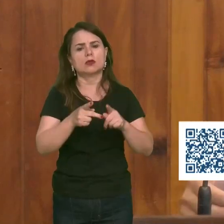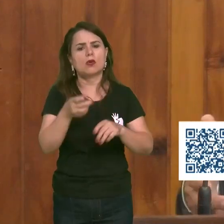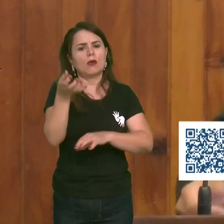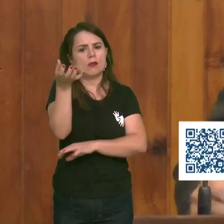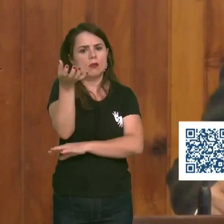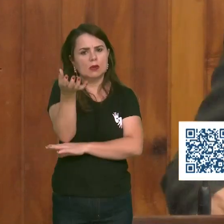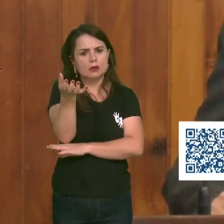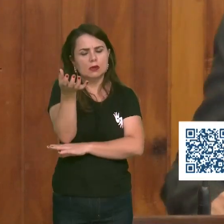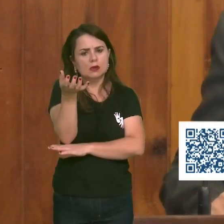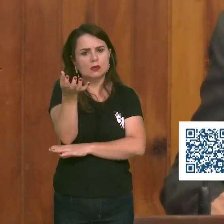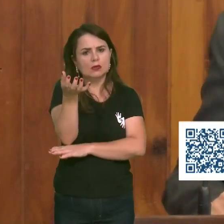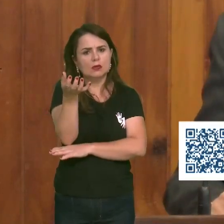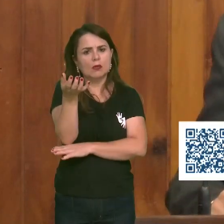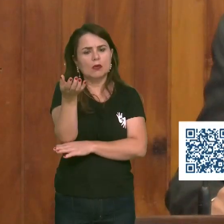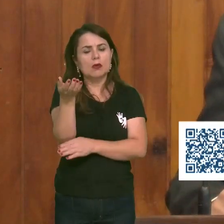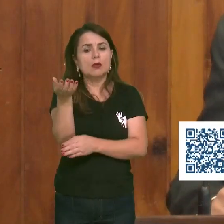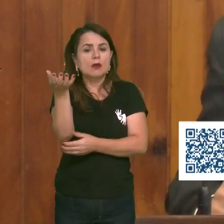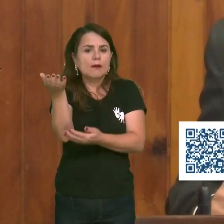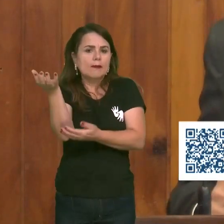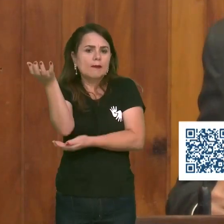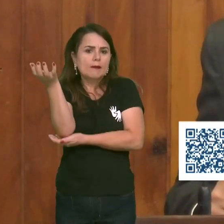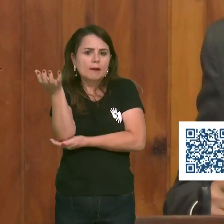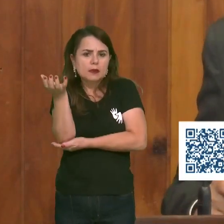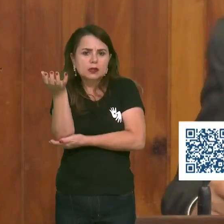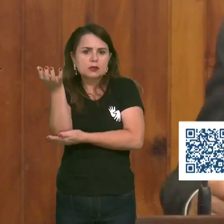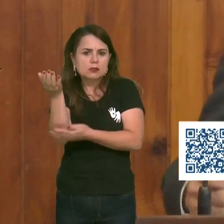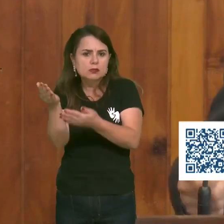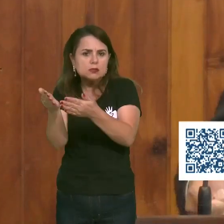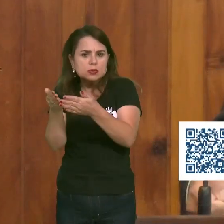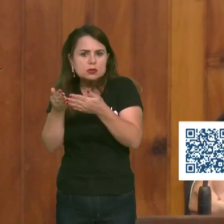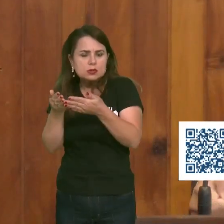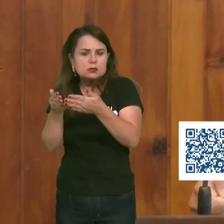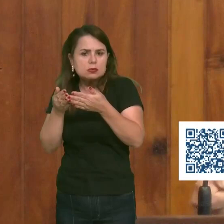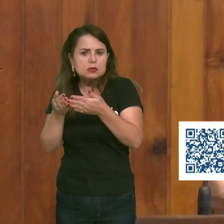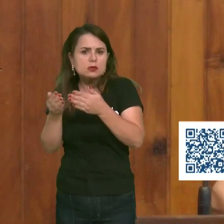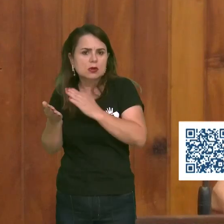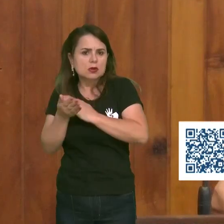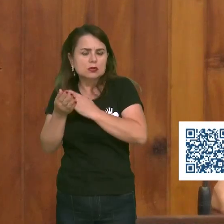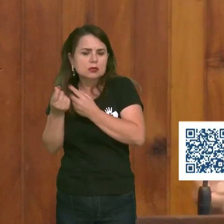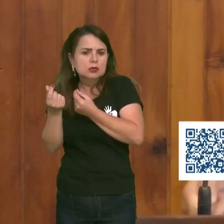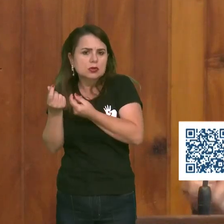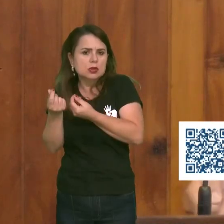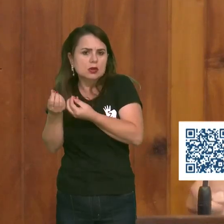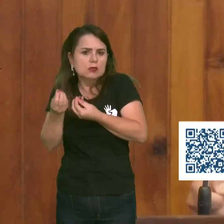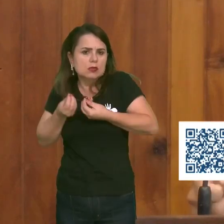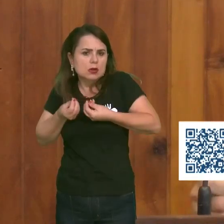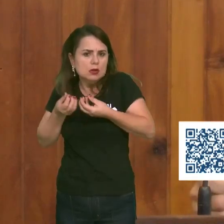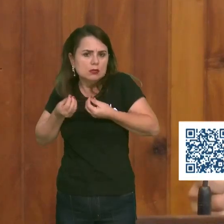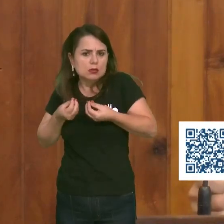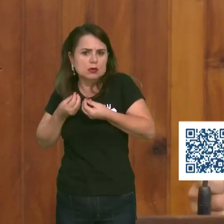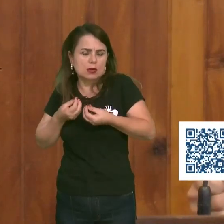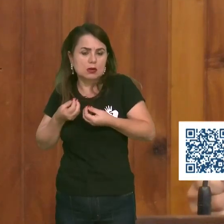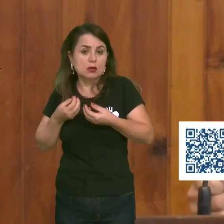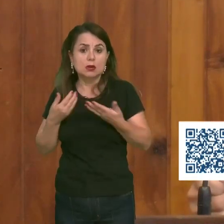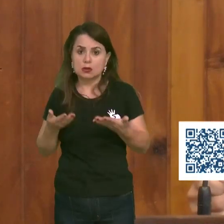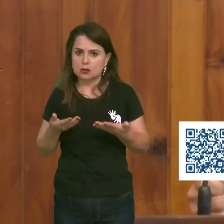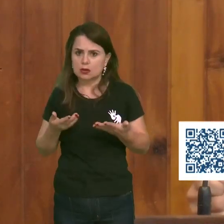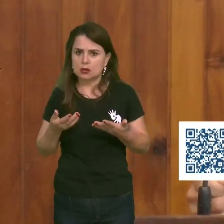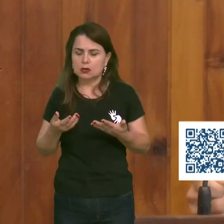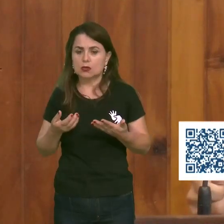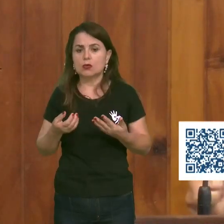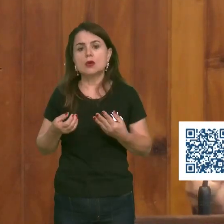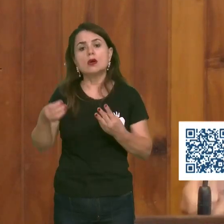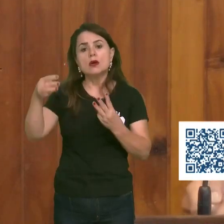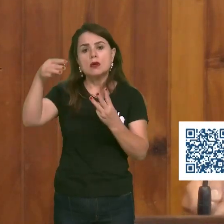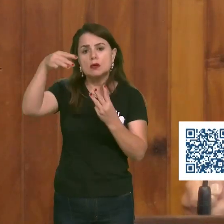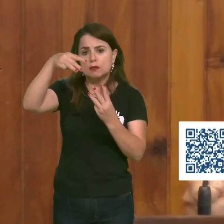rua pedindo solicitando ajudas na porta do estacionamento ali de saída do McDonald's